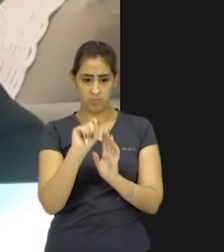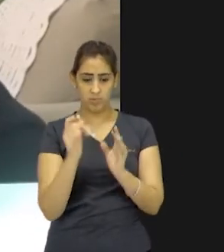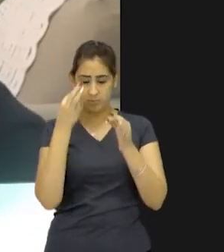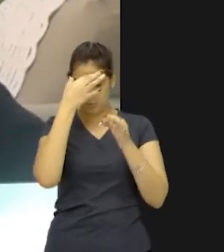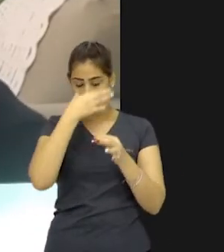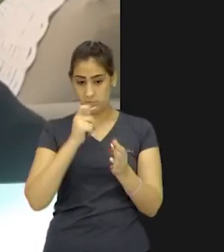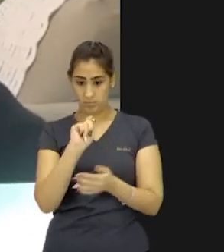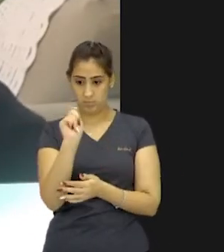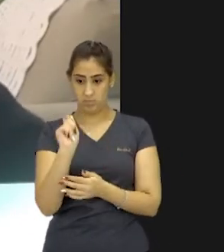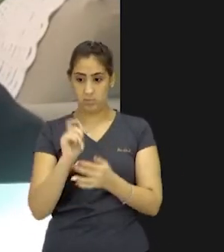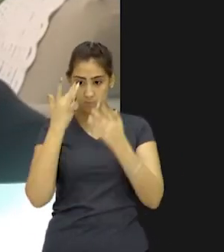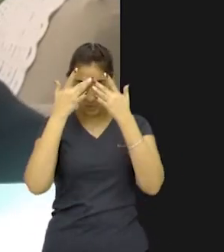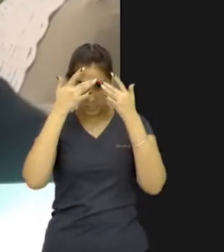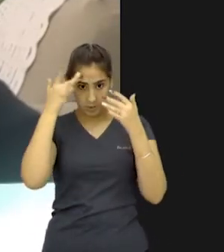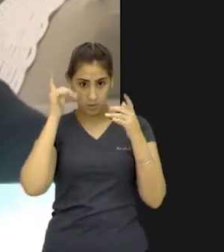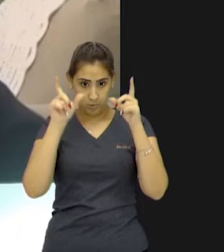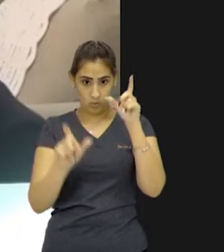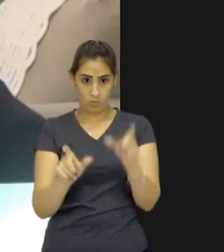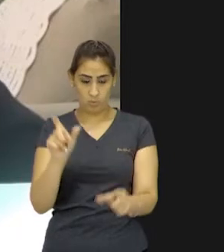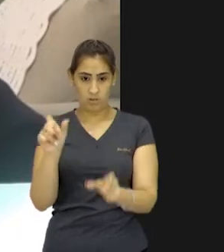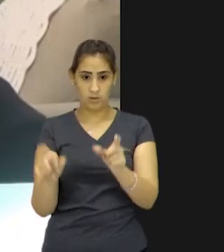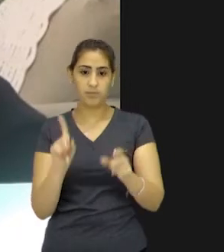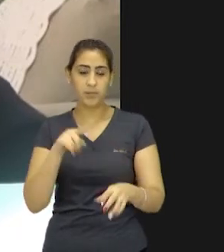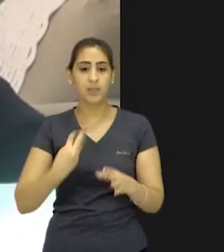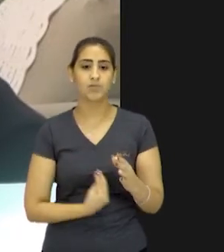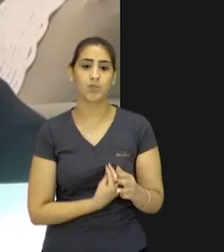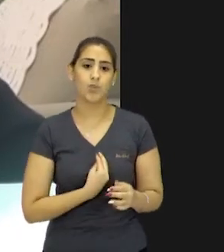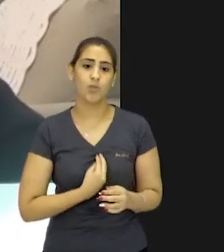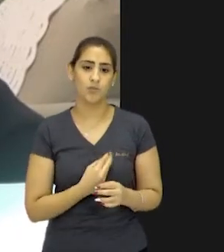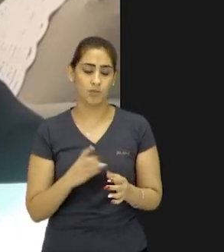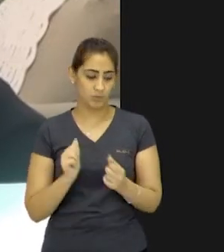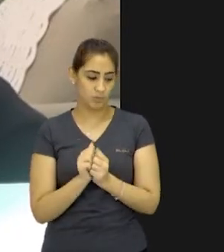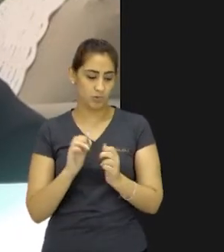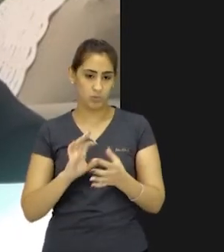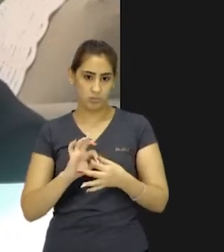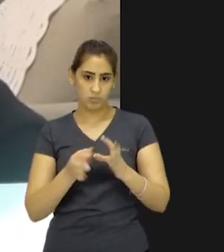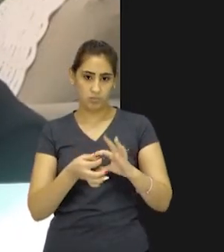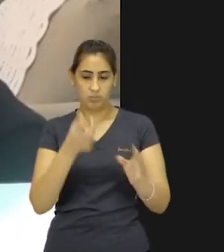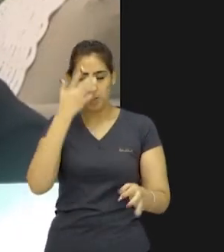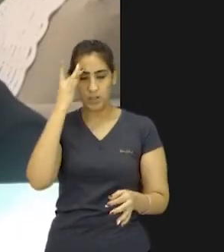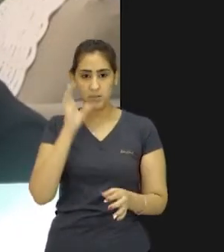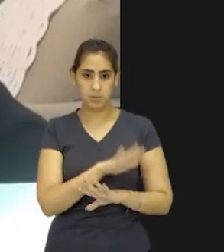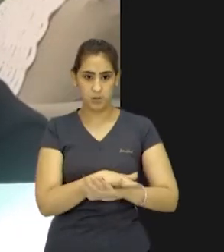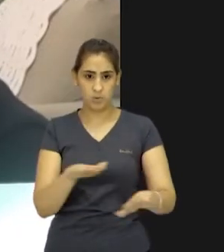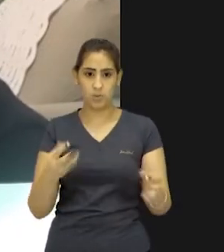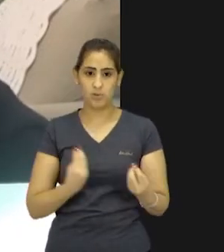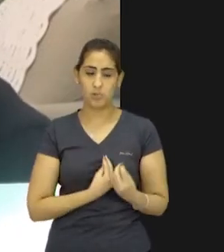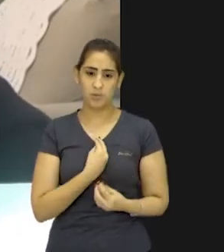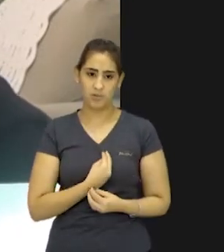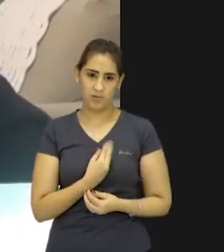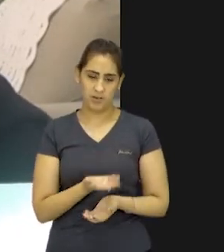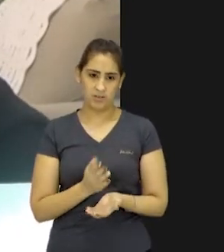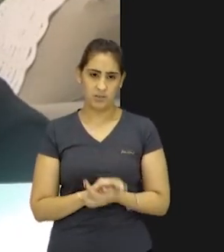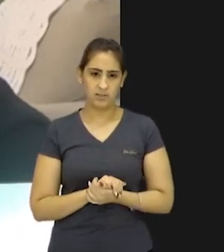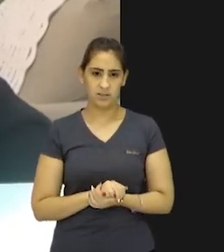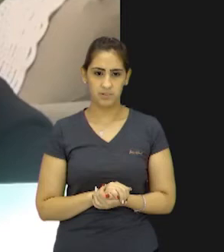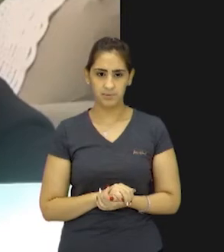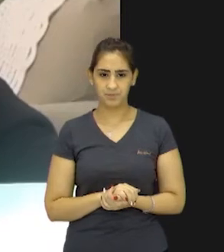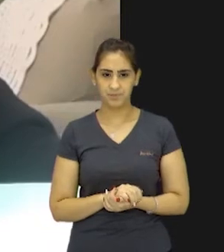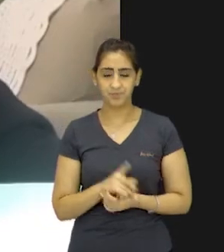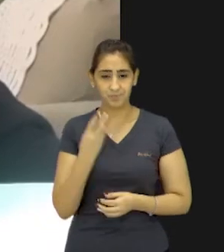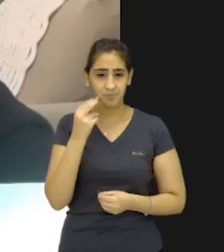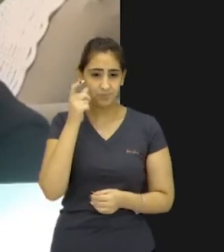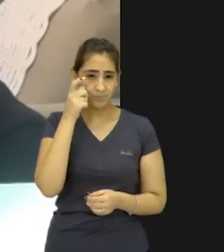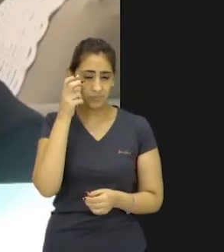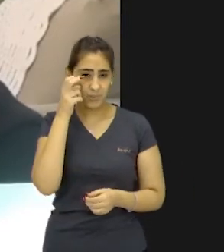mais convívio, assim, com o cotidiano e com a sobrevivência. É